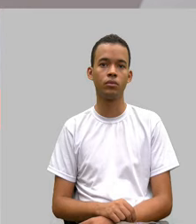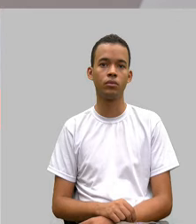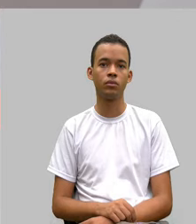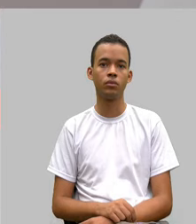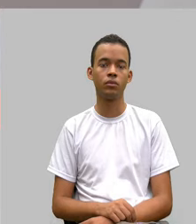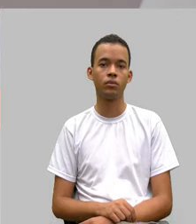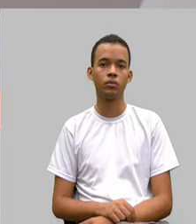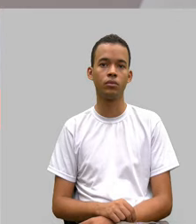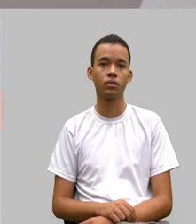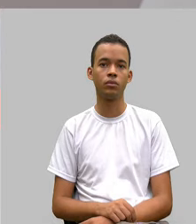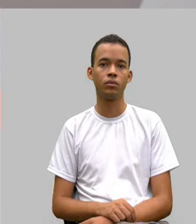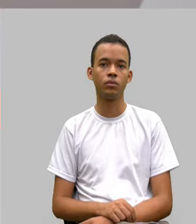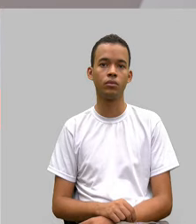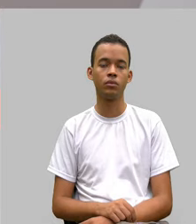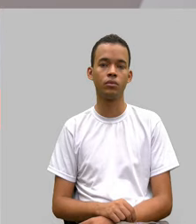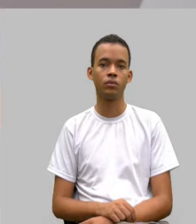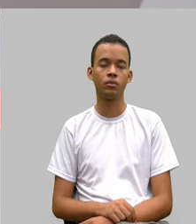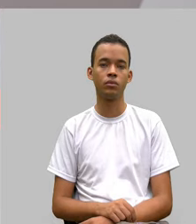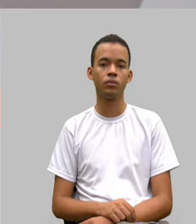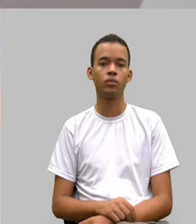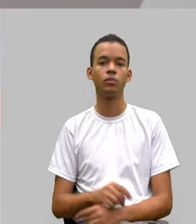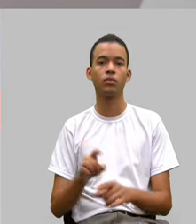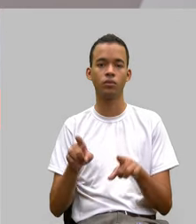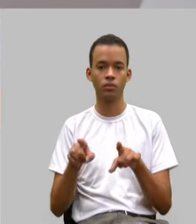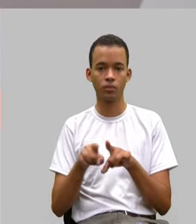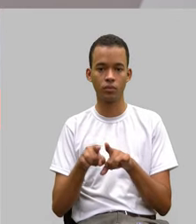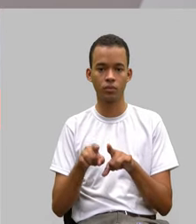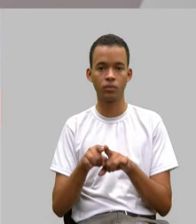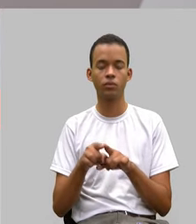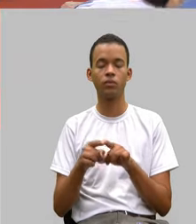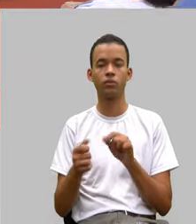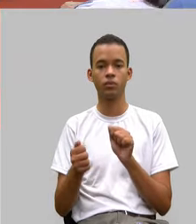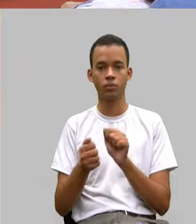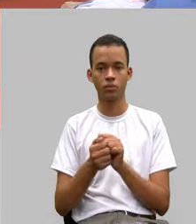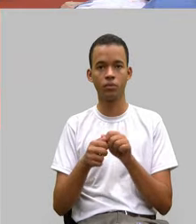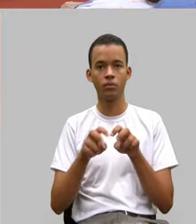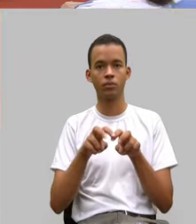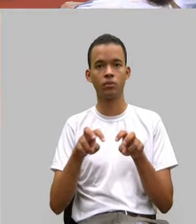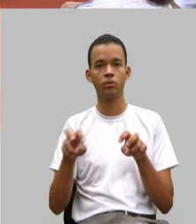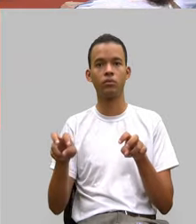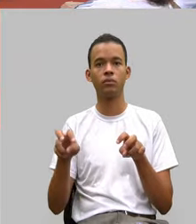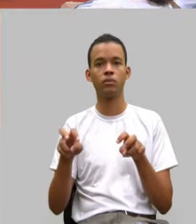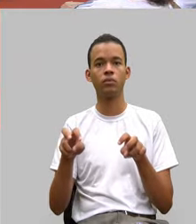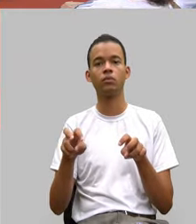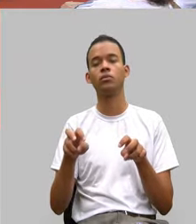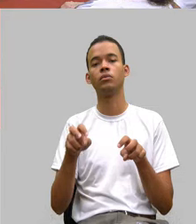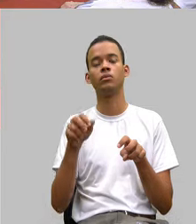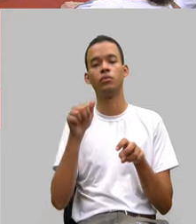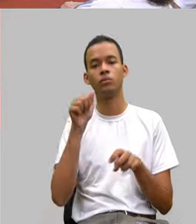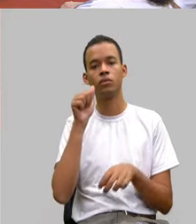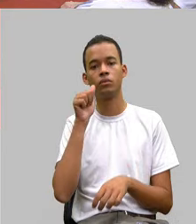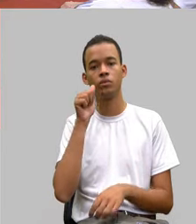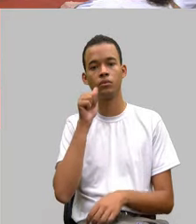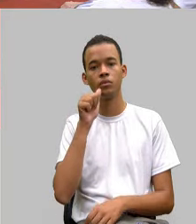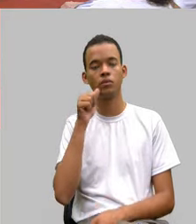já está conosco também à mesa a deputada Ioni Pinheiro também coautora do